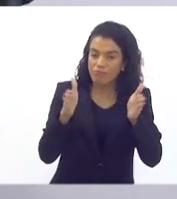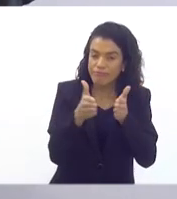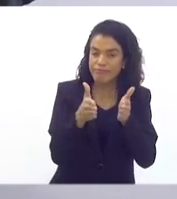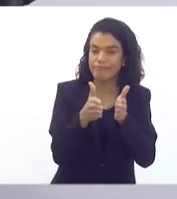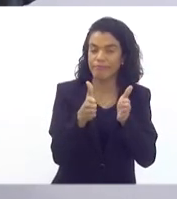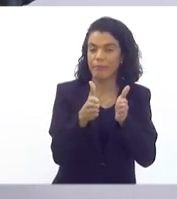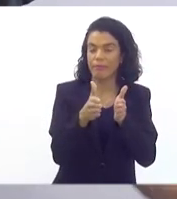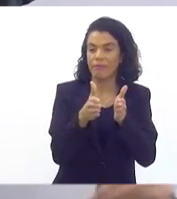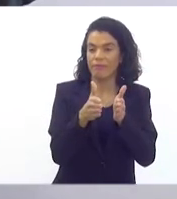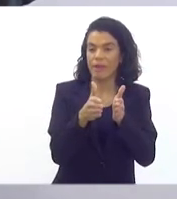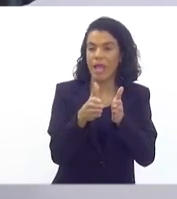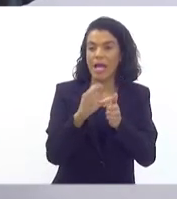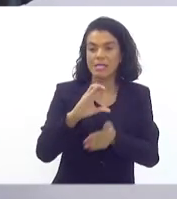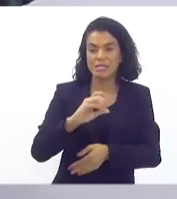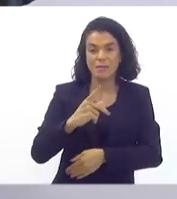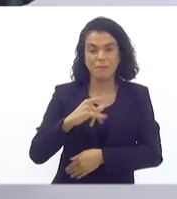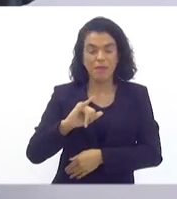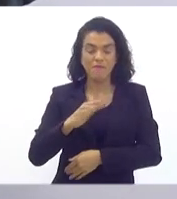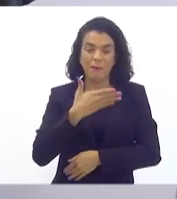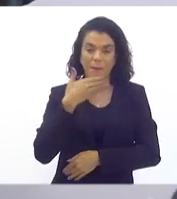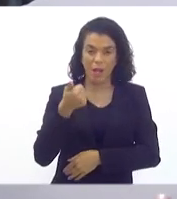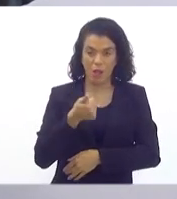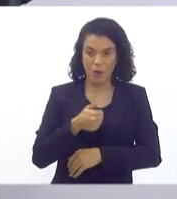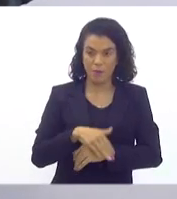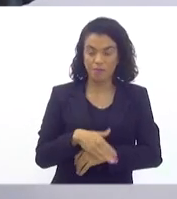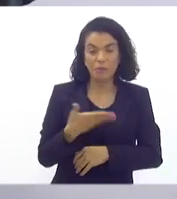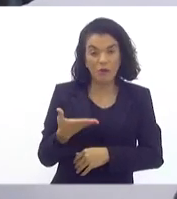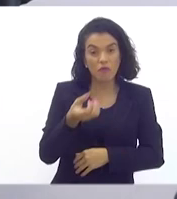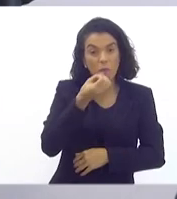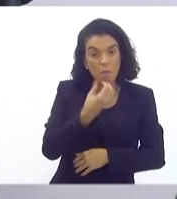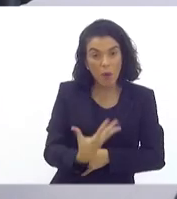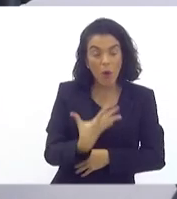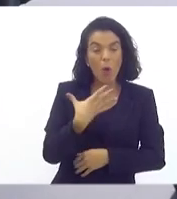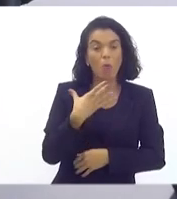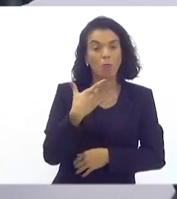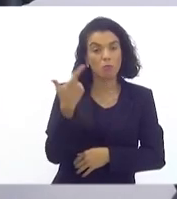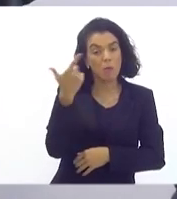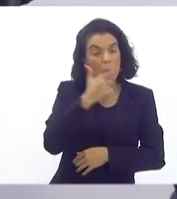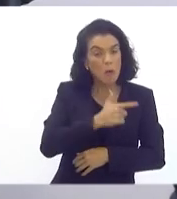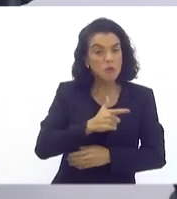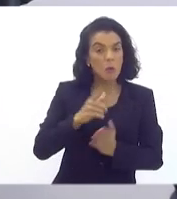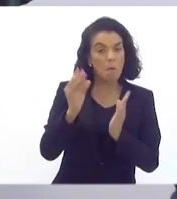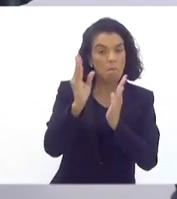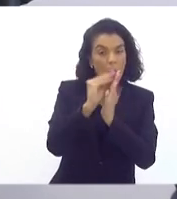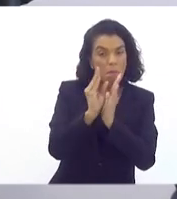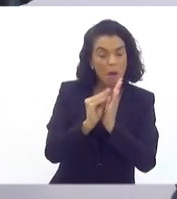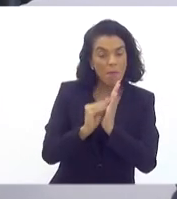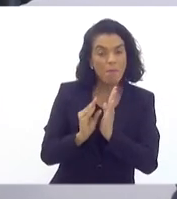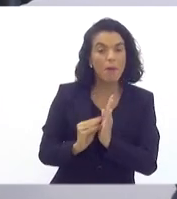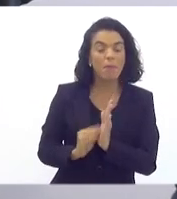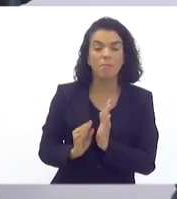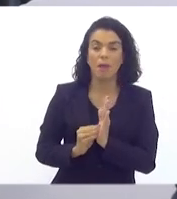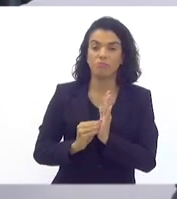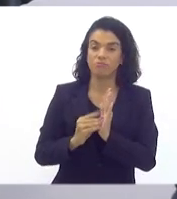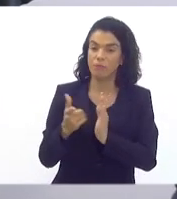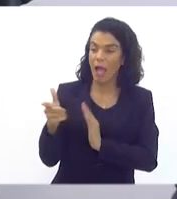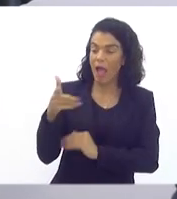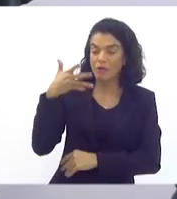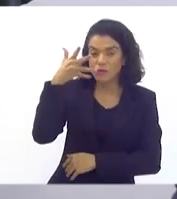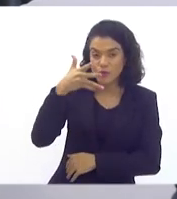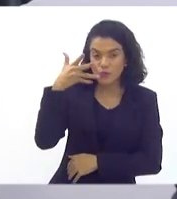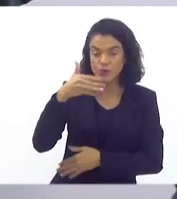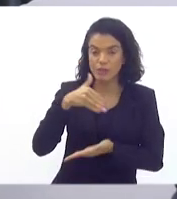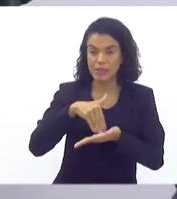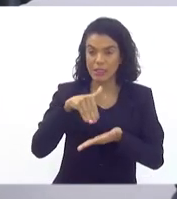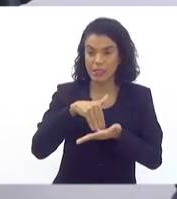a CPI fica mais dinâmica então foi muito bom muito produtivo ter a fala do secretário de